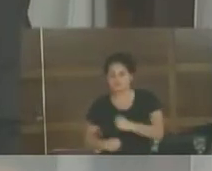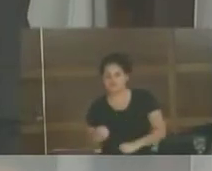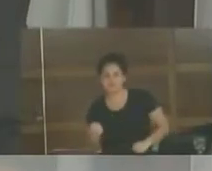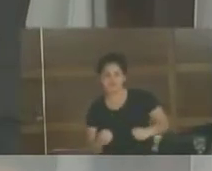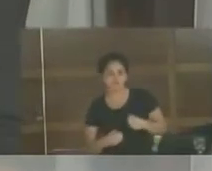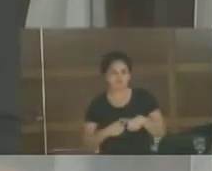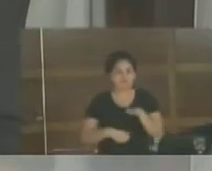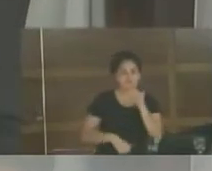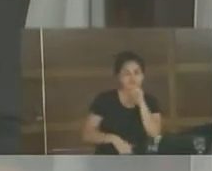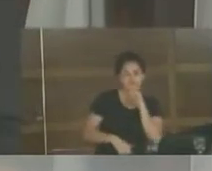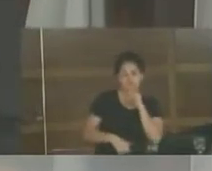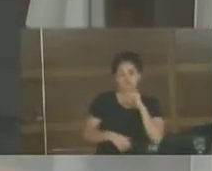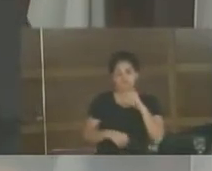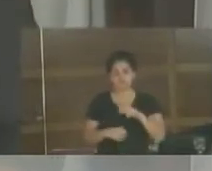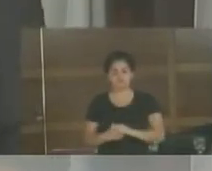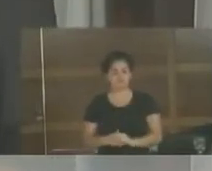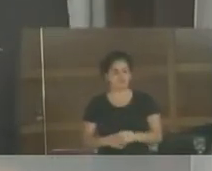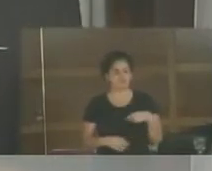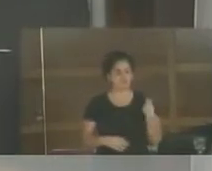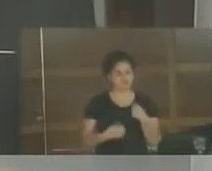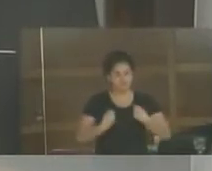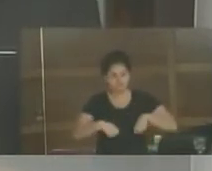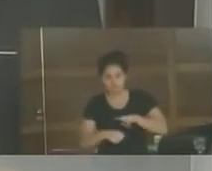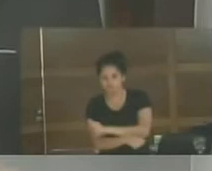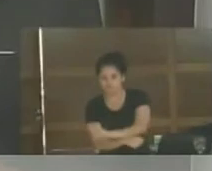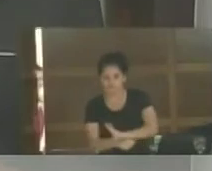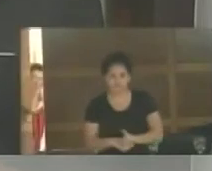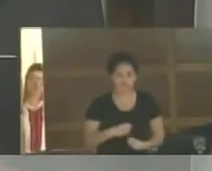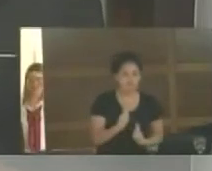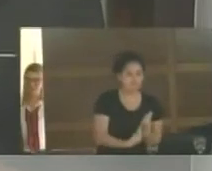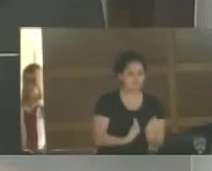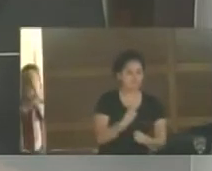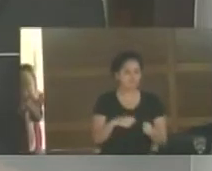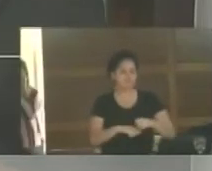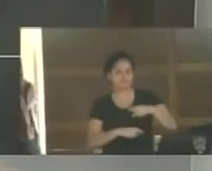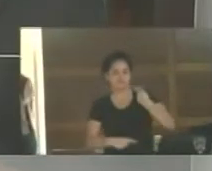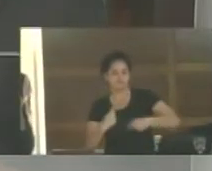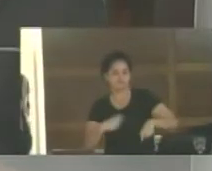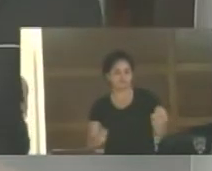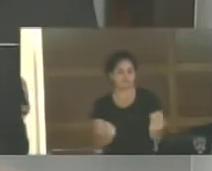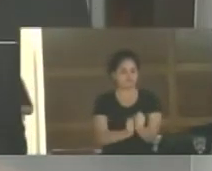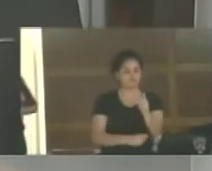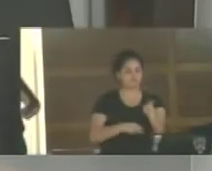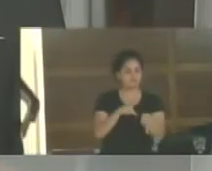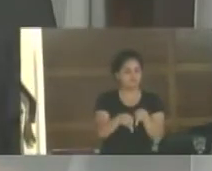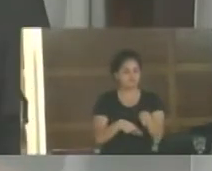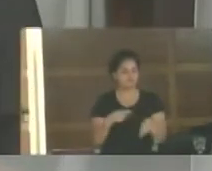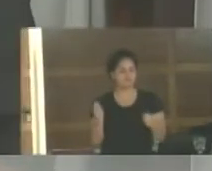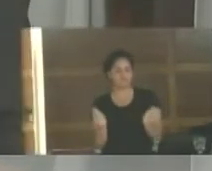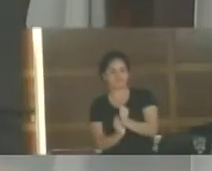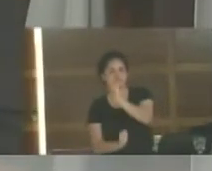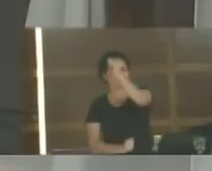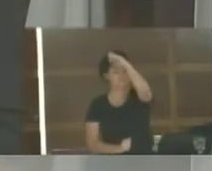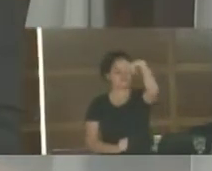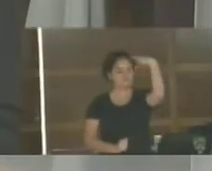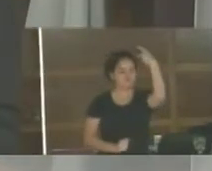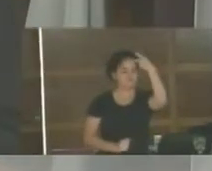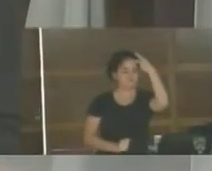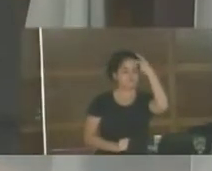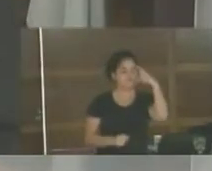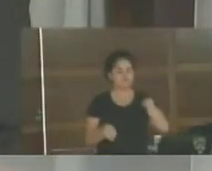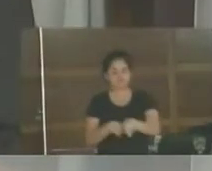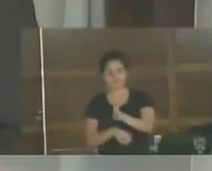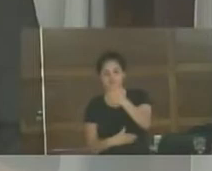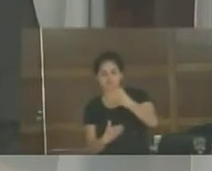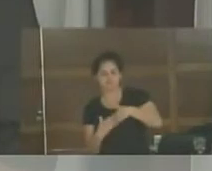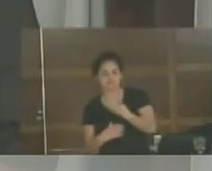aí nós temos que estar buscando mecanismo para poder fazer essa discussão na sociedade, junto com o Executivo, junto com a